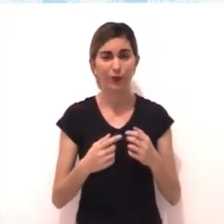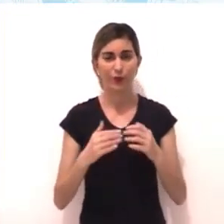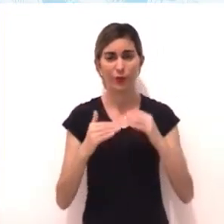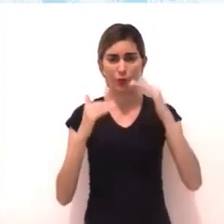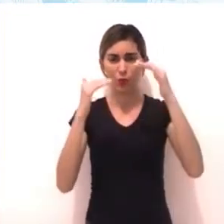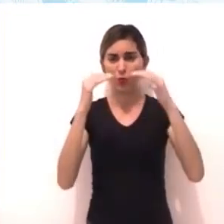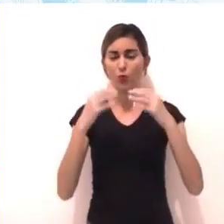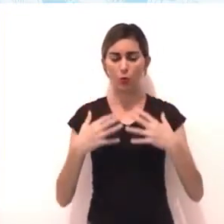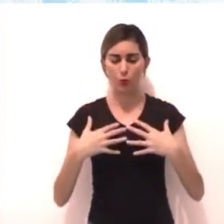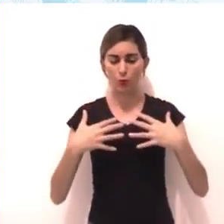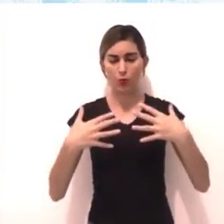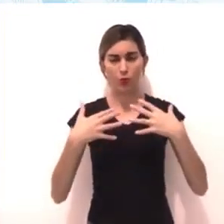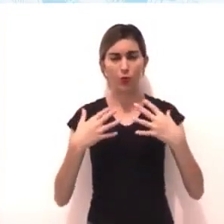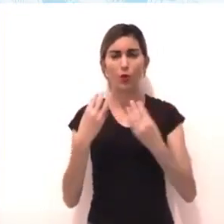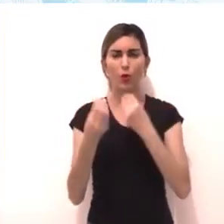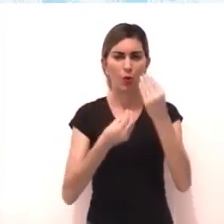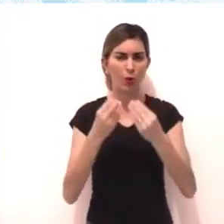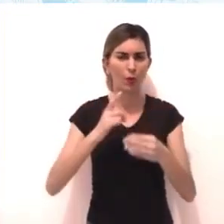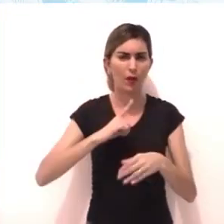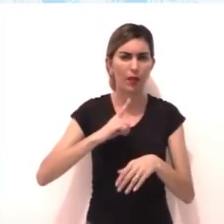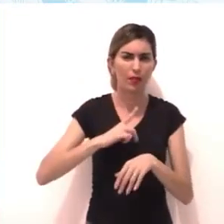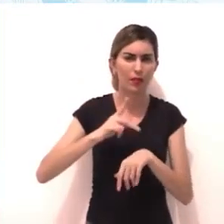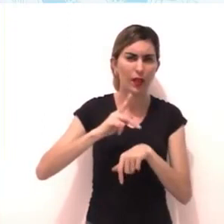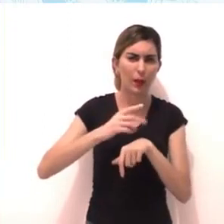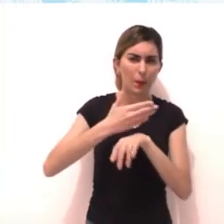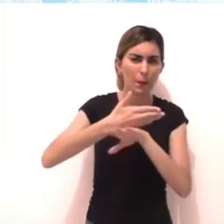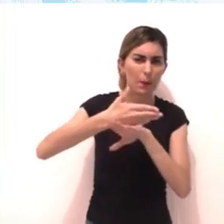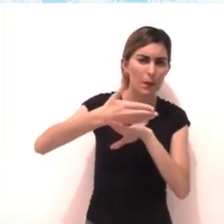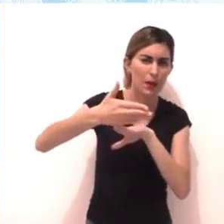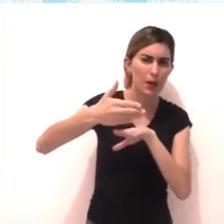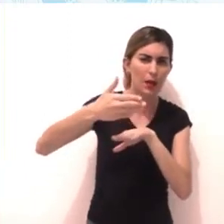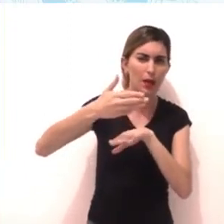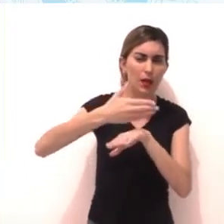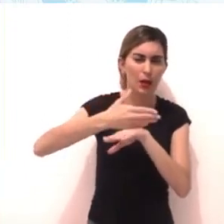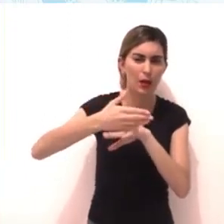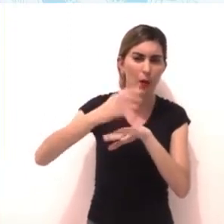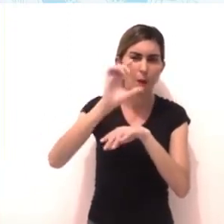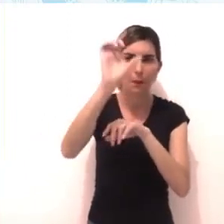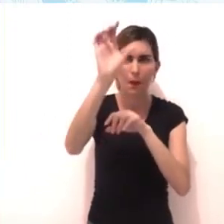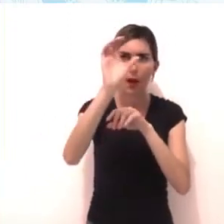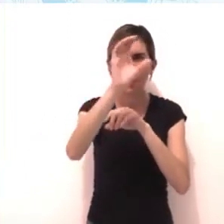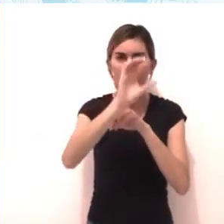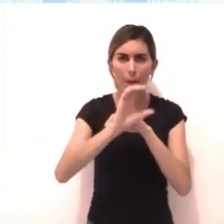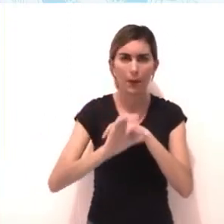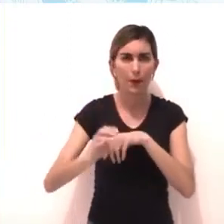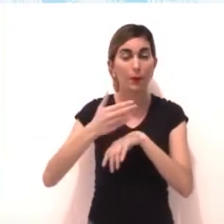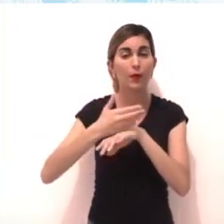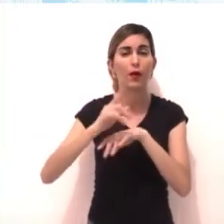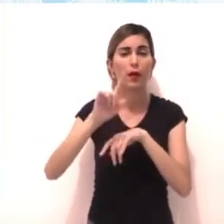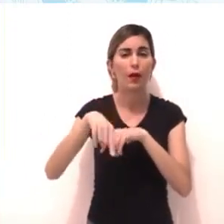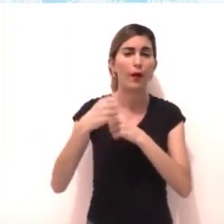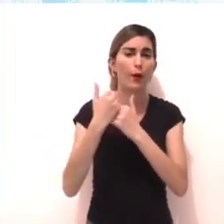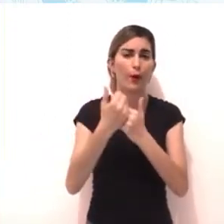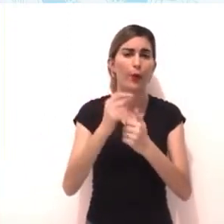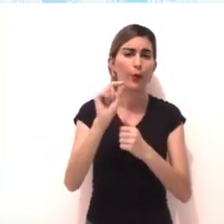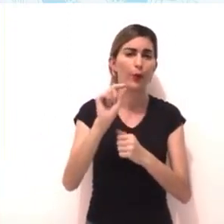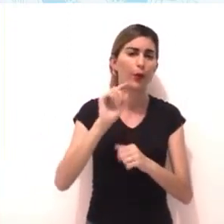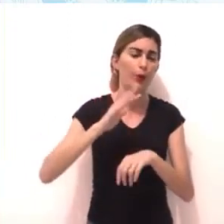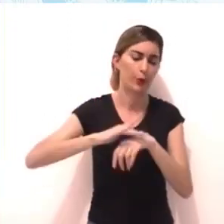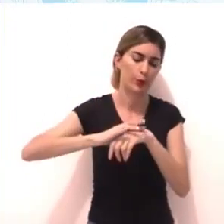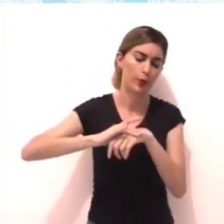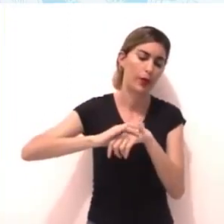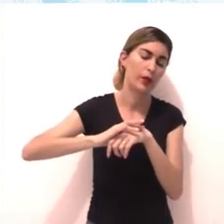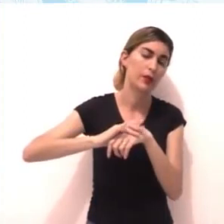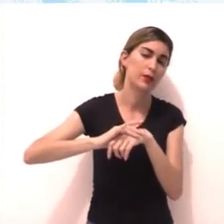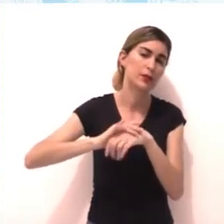superior do pulmão que tem manchas brancas? Essas manchas retratam uma